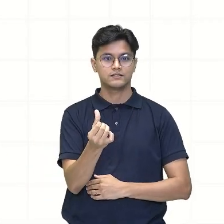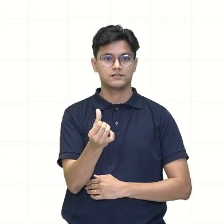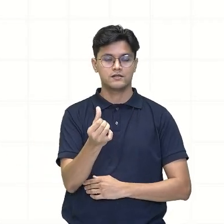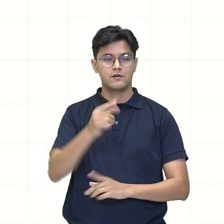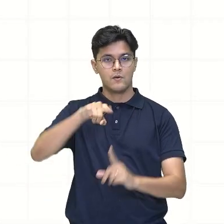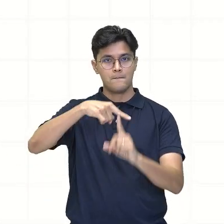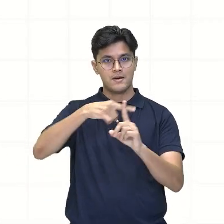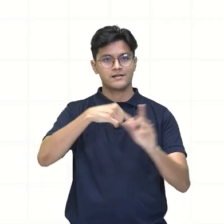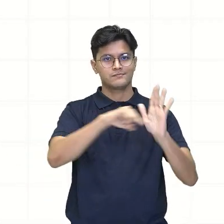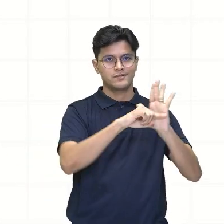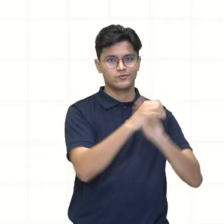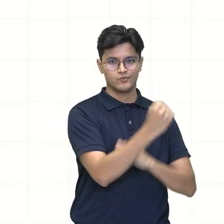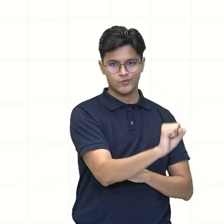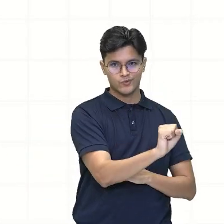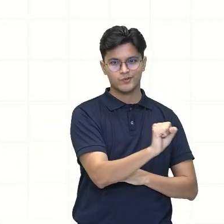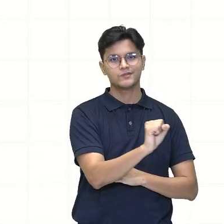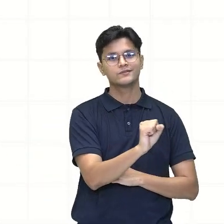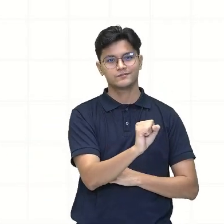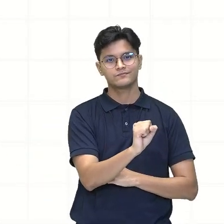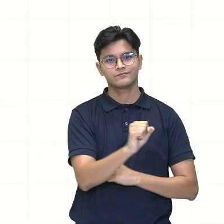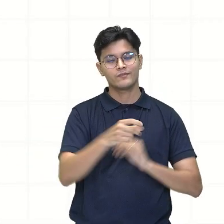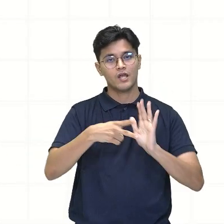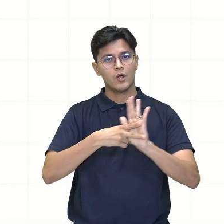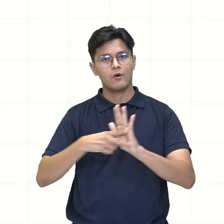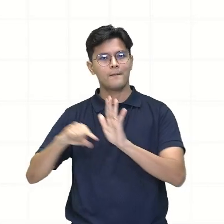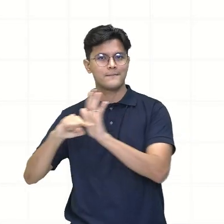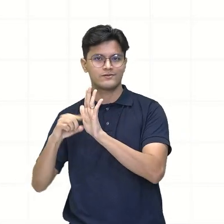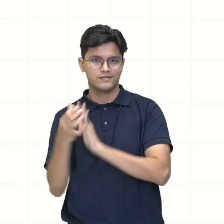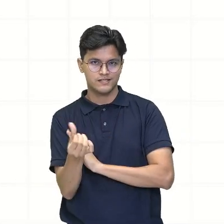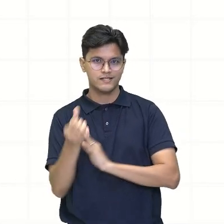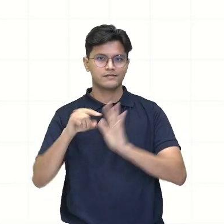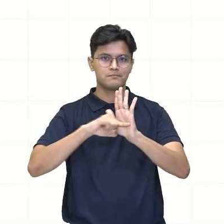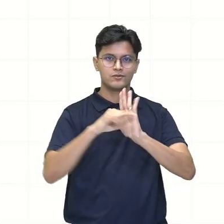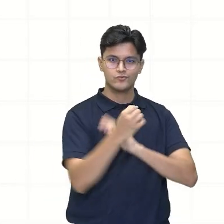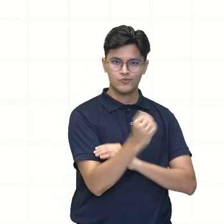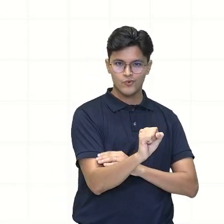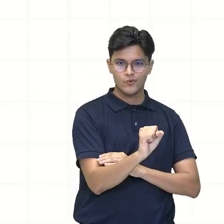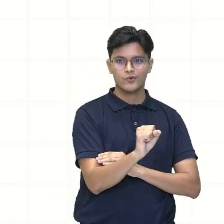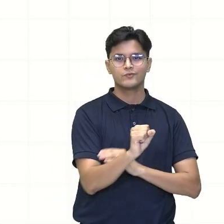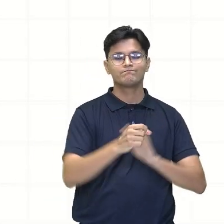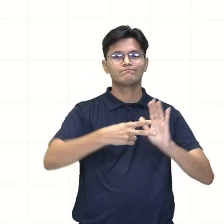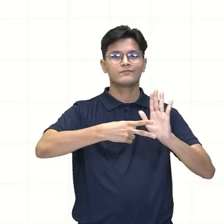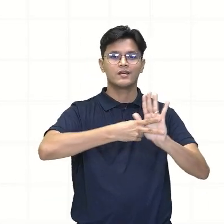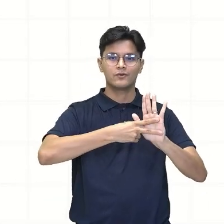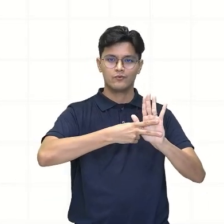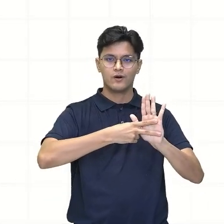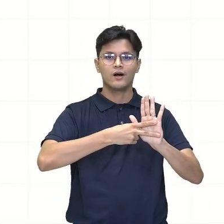mesmo que menos 6 menos 8, que é o mesmo que